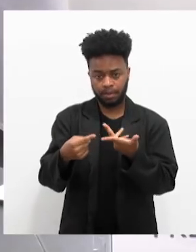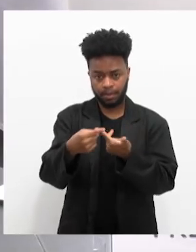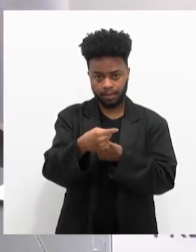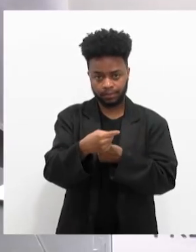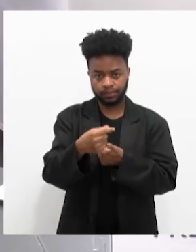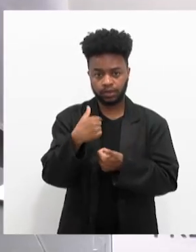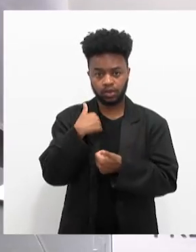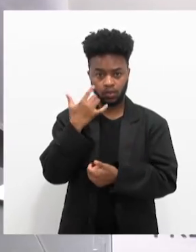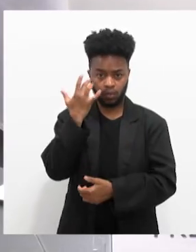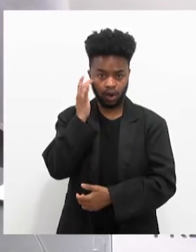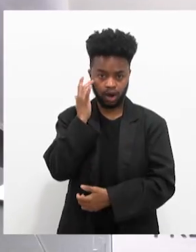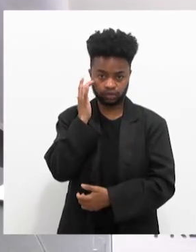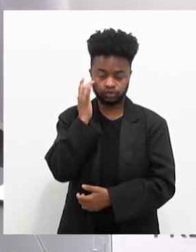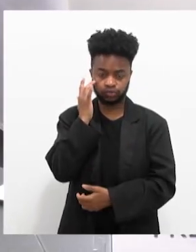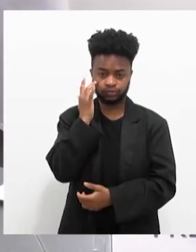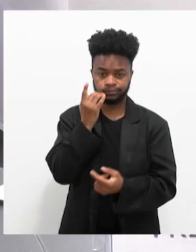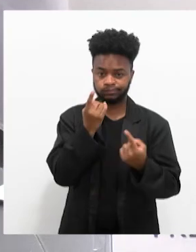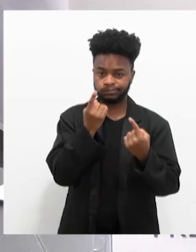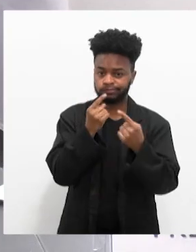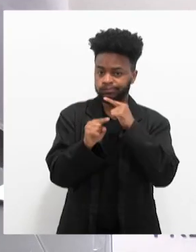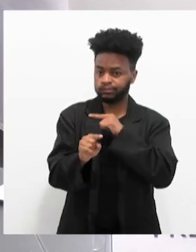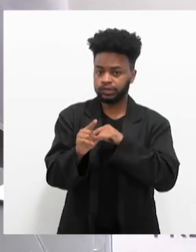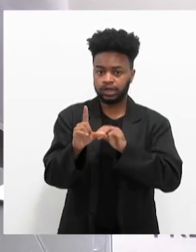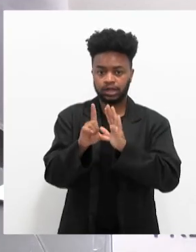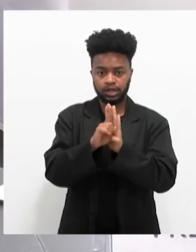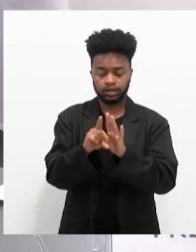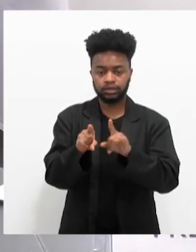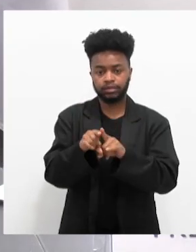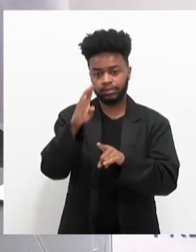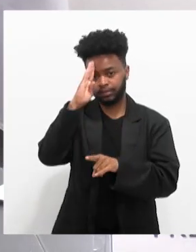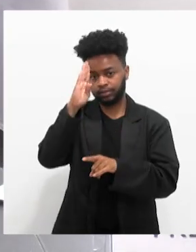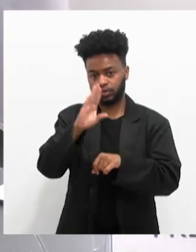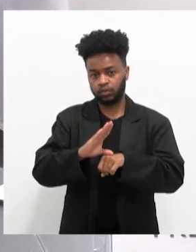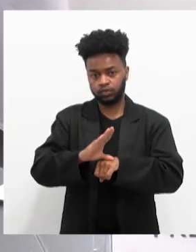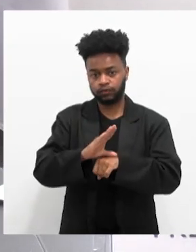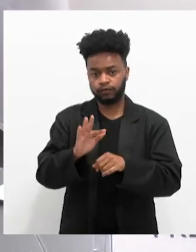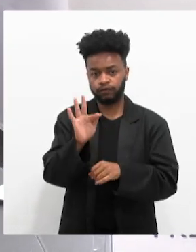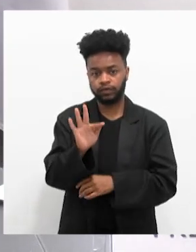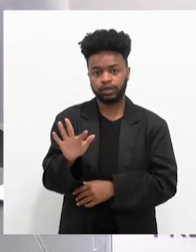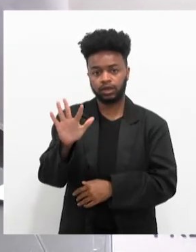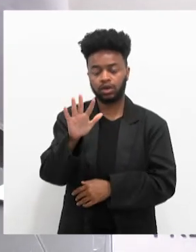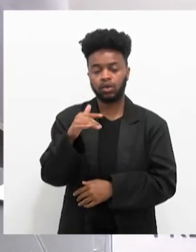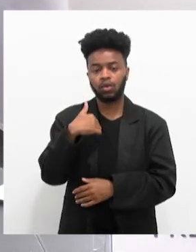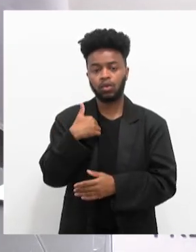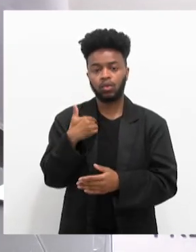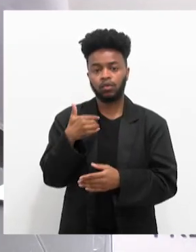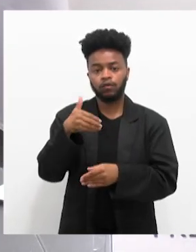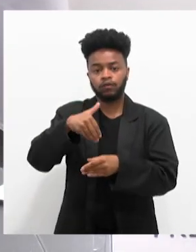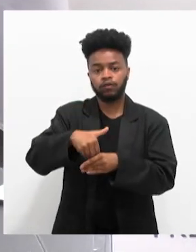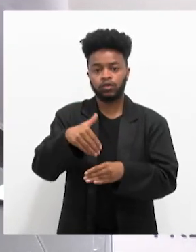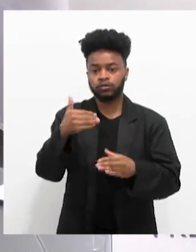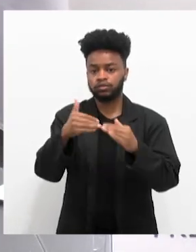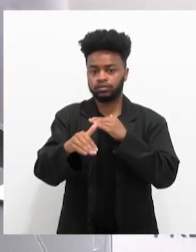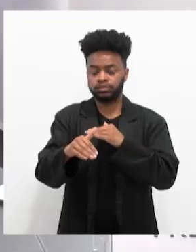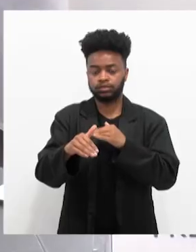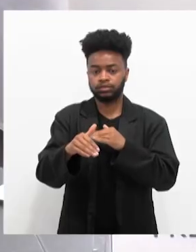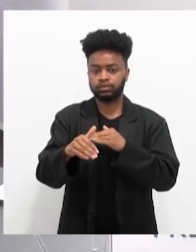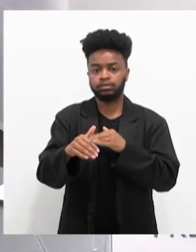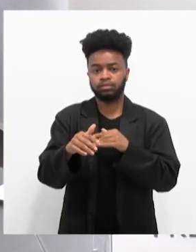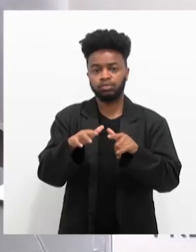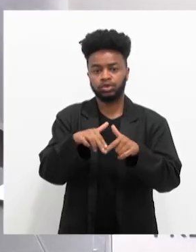considero afronta a essas legislações, sobretudo a Constituição Federal, eu apresento um voto divergente pela